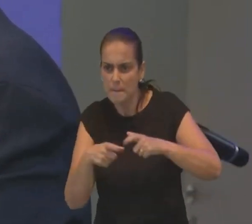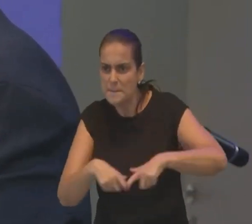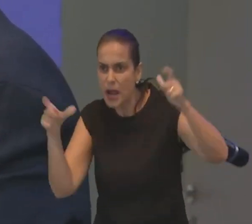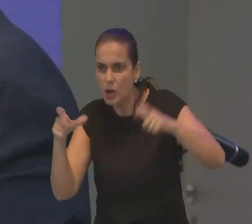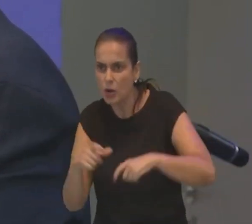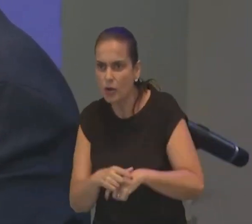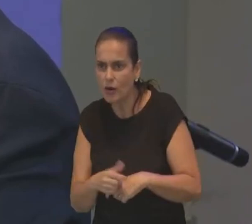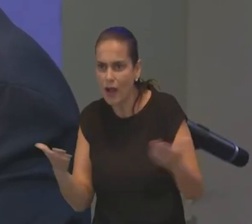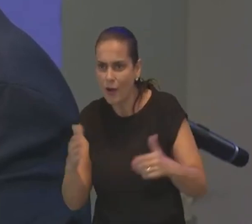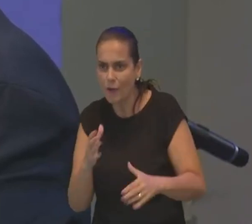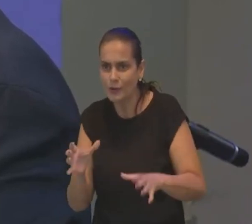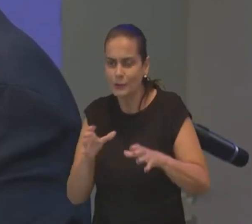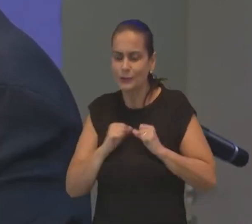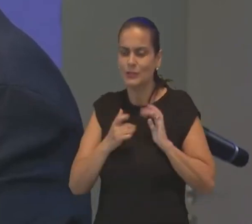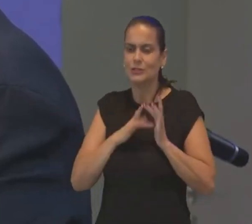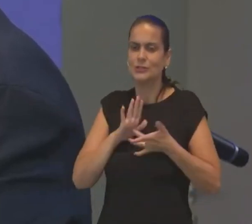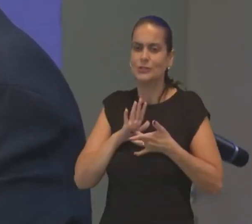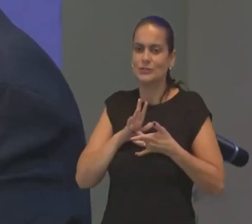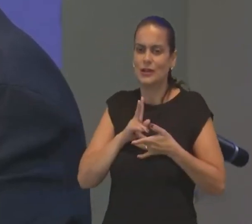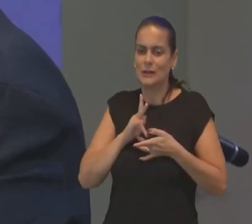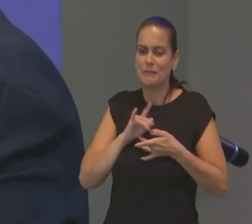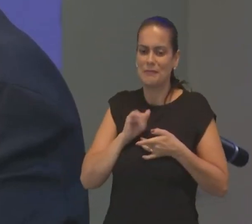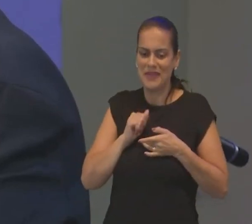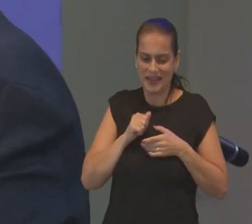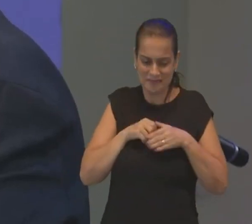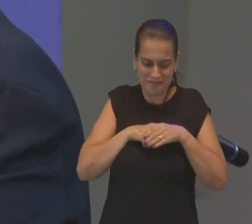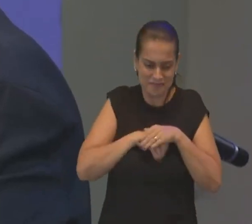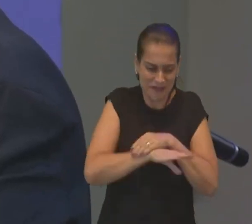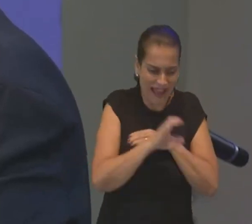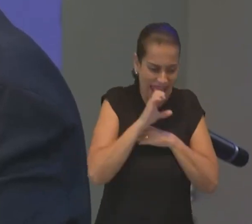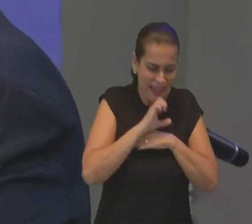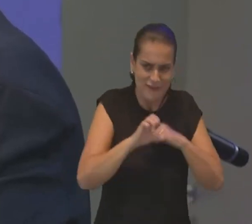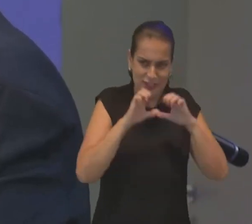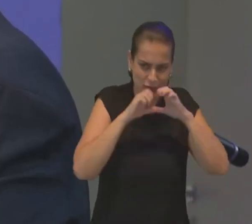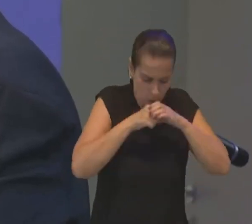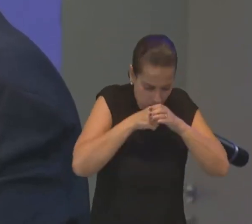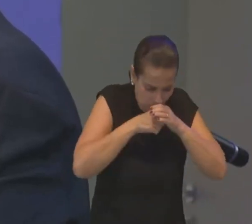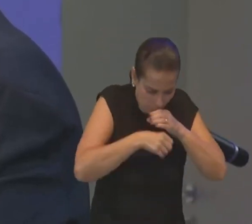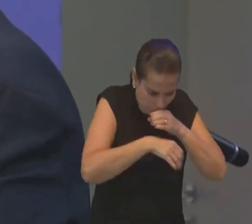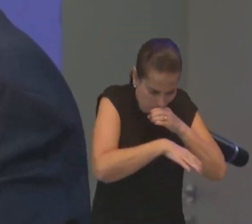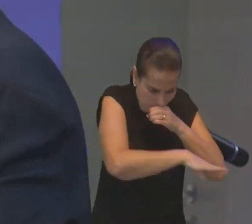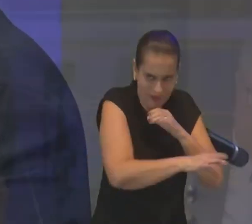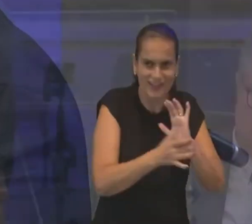Deus transforma. Jesus transforma, meus irmãos.